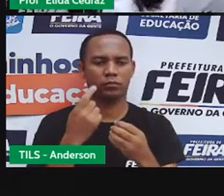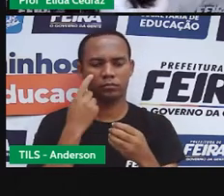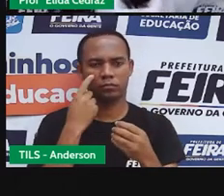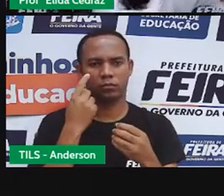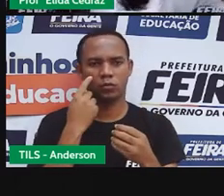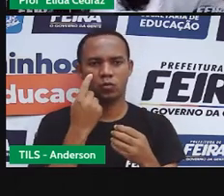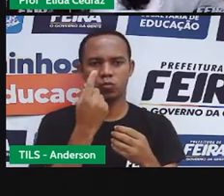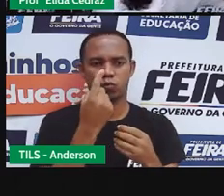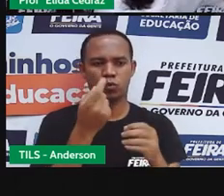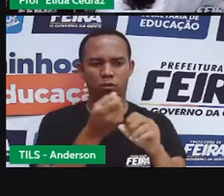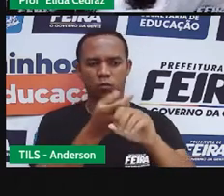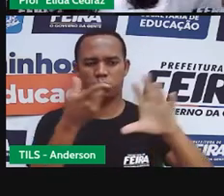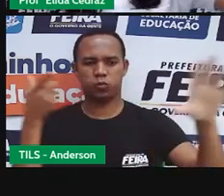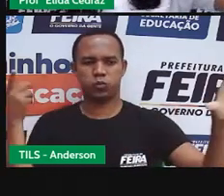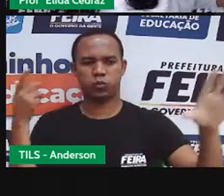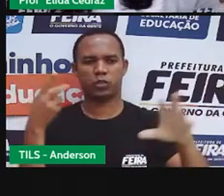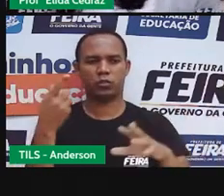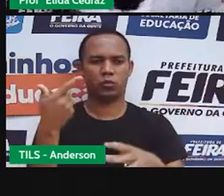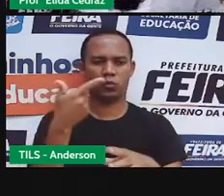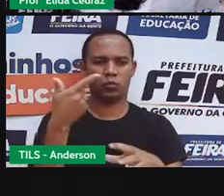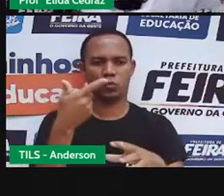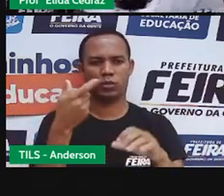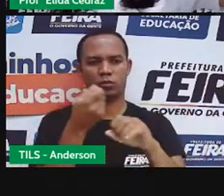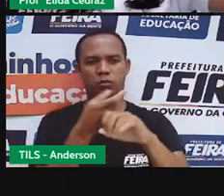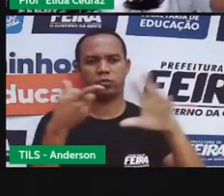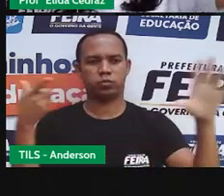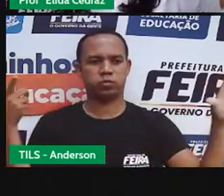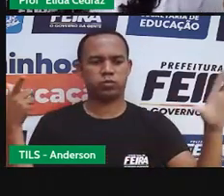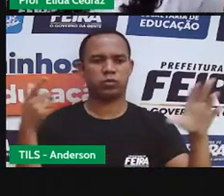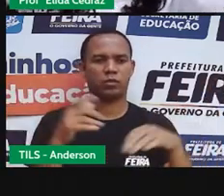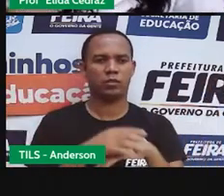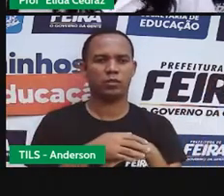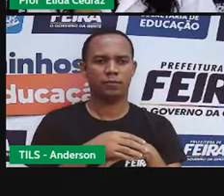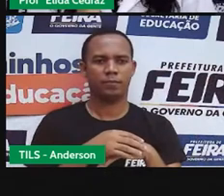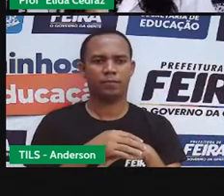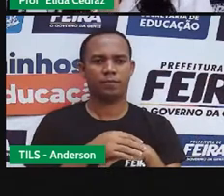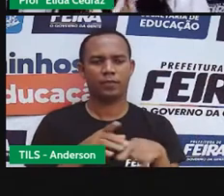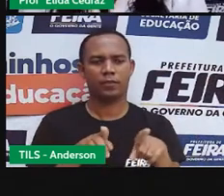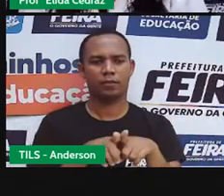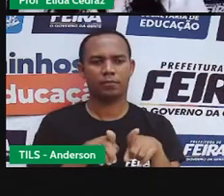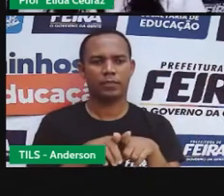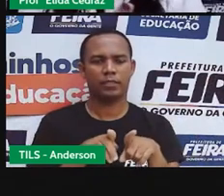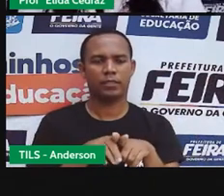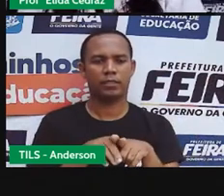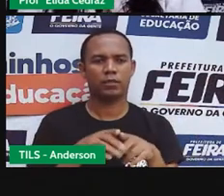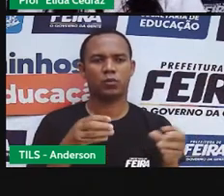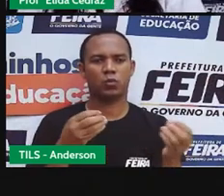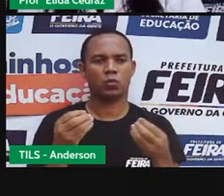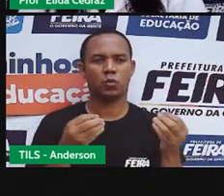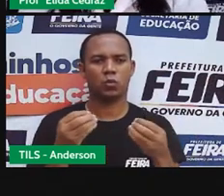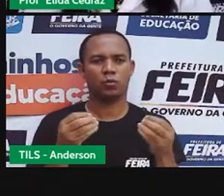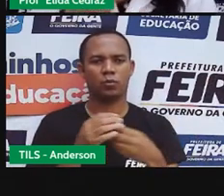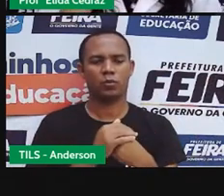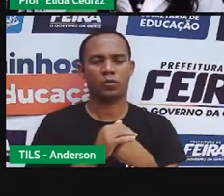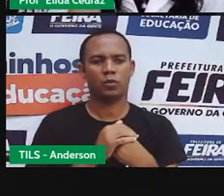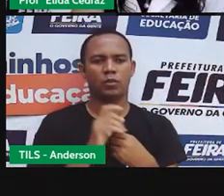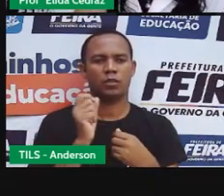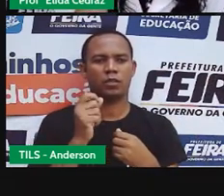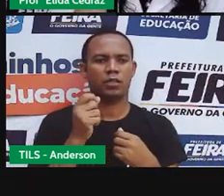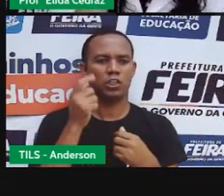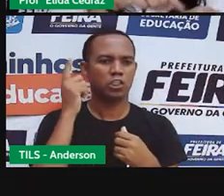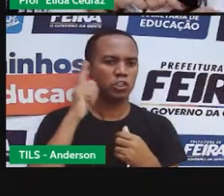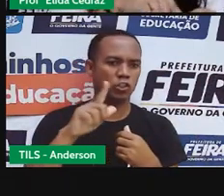vezes. Uma, tchum, duas, tchum, três, ó. Aí vai anotar e ver direitinho. O que